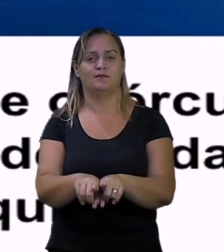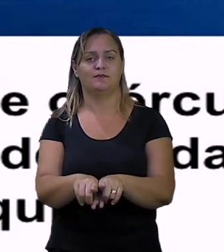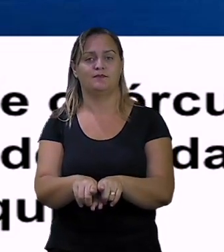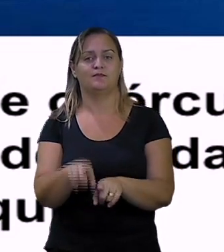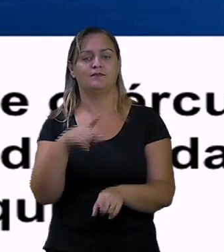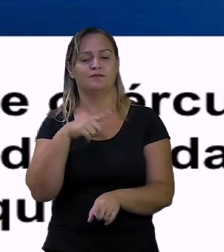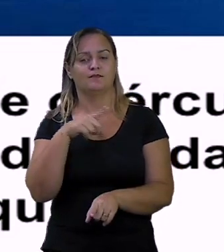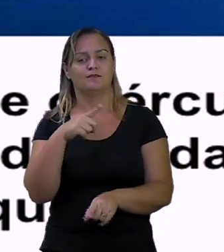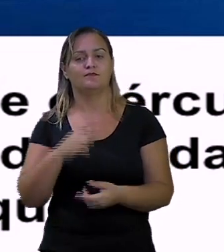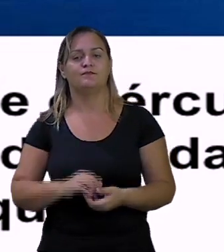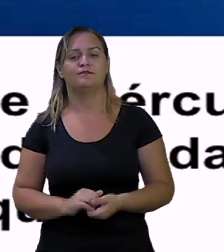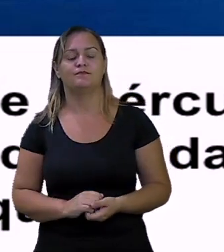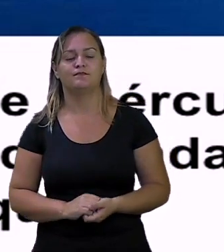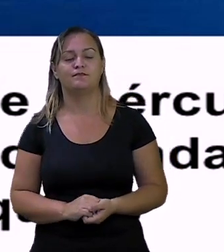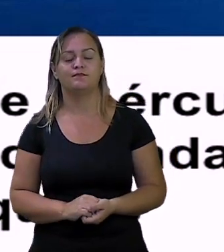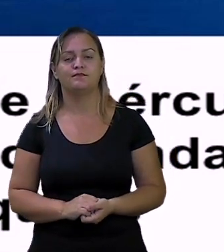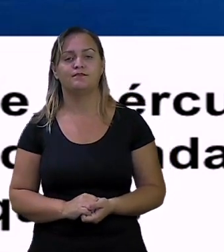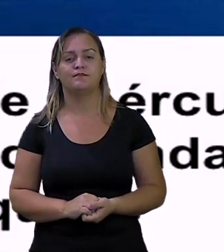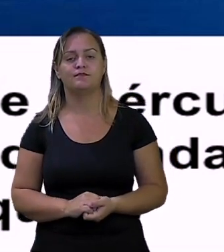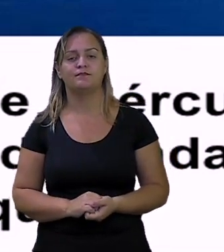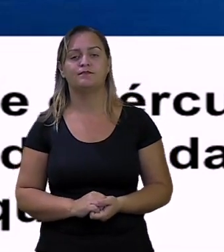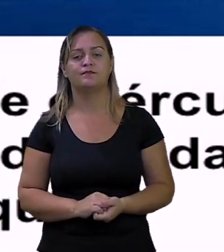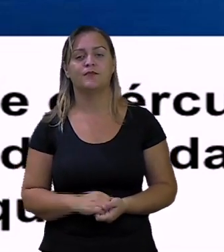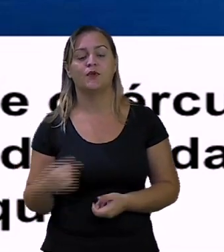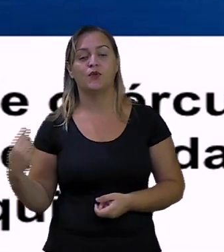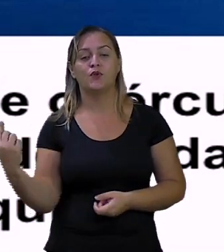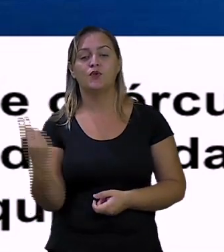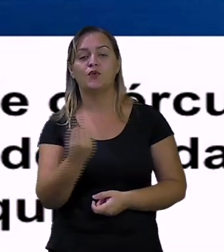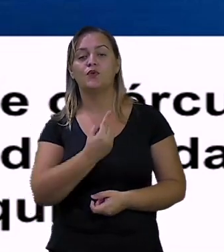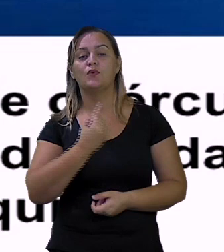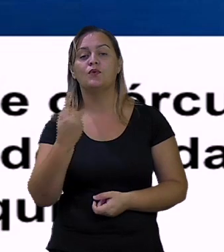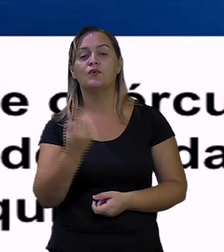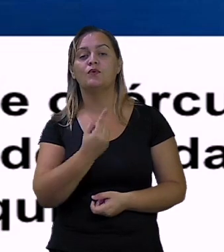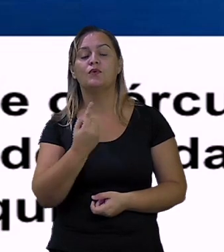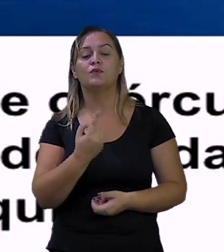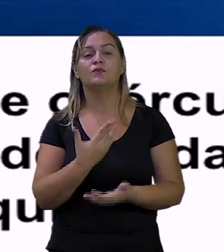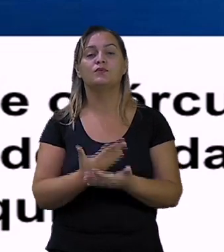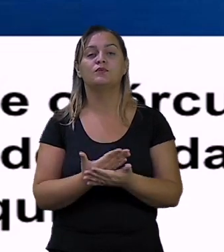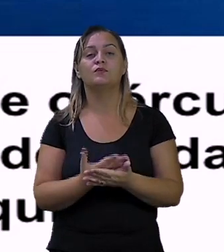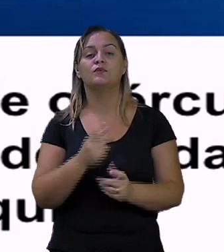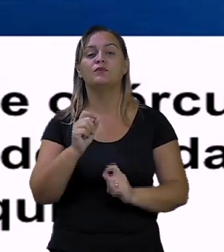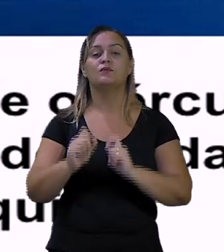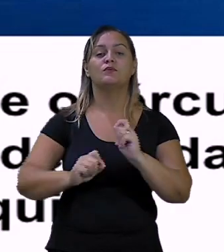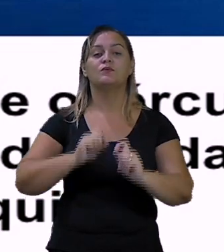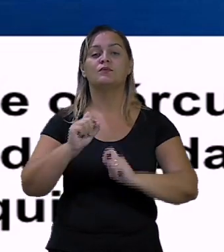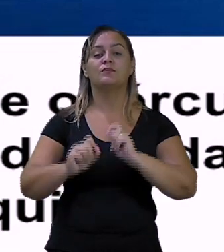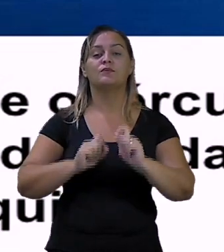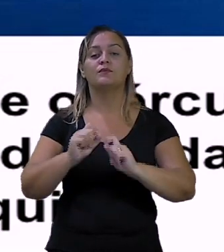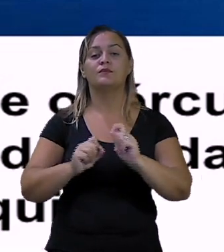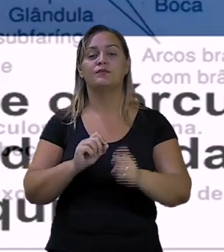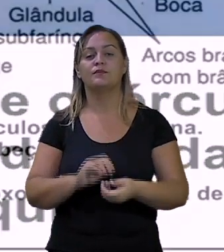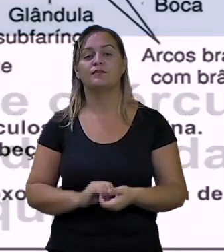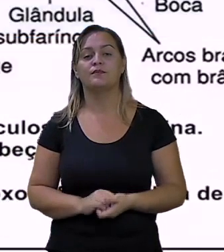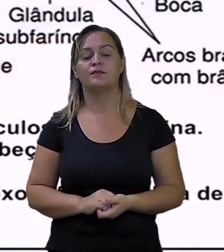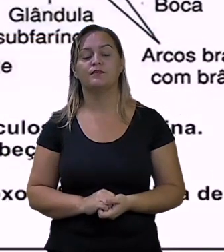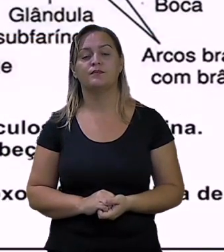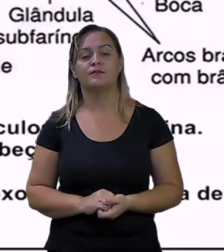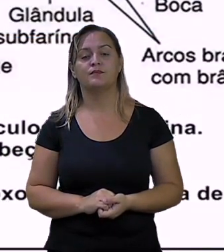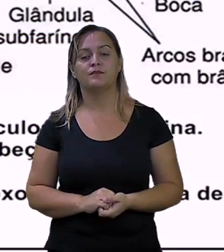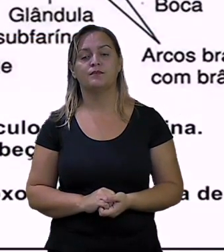e aí vamos falar um pouquinho de quem Bom vamos lá